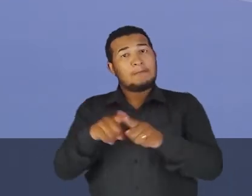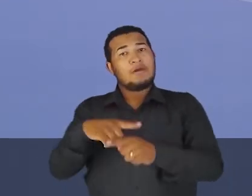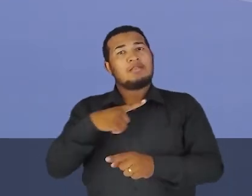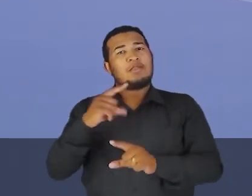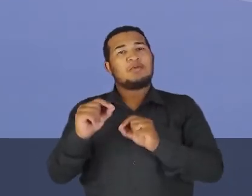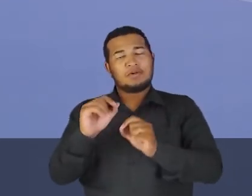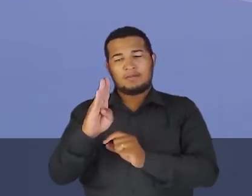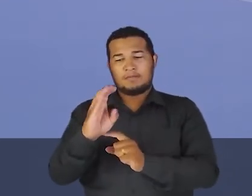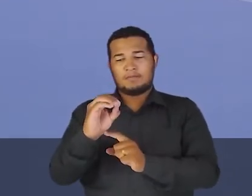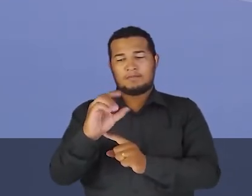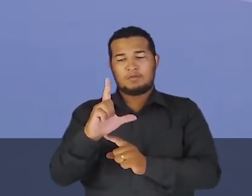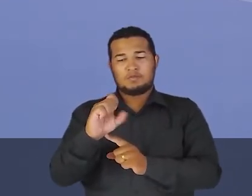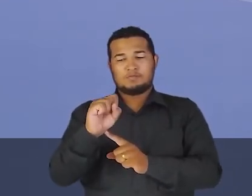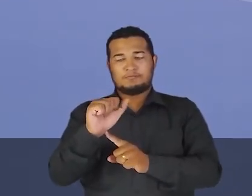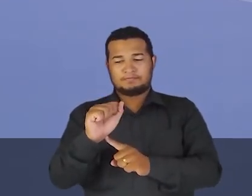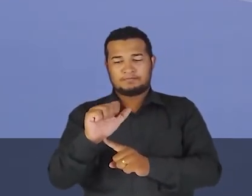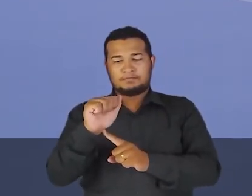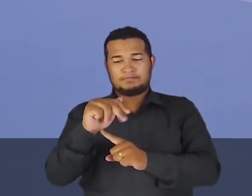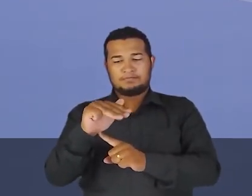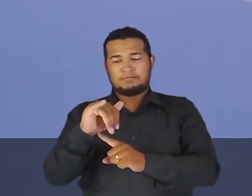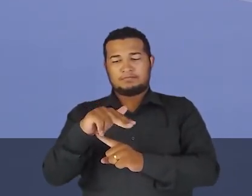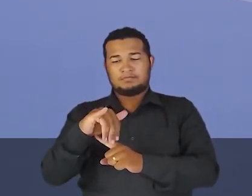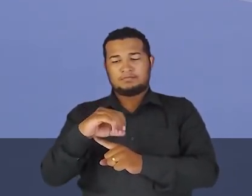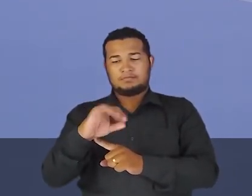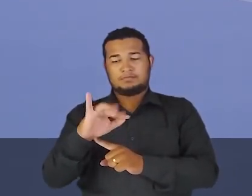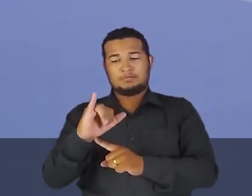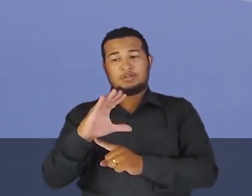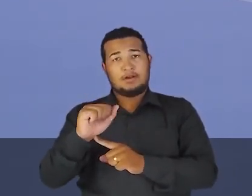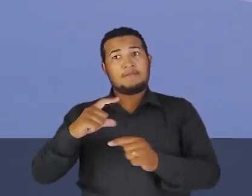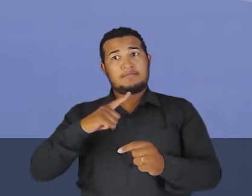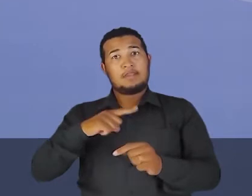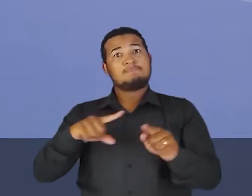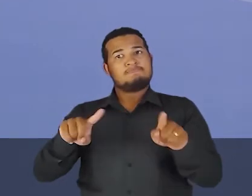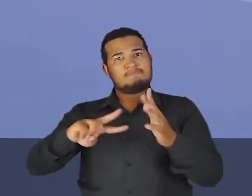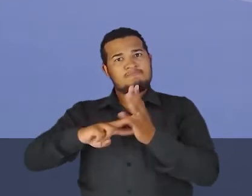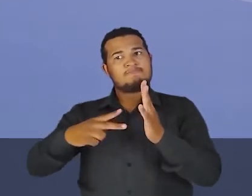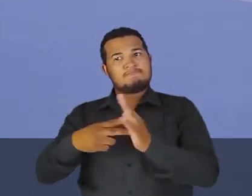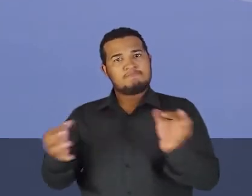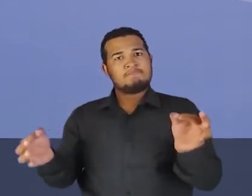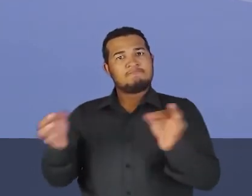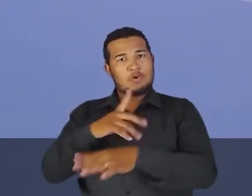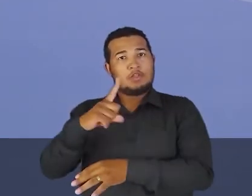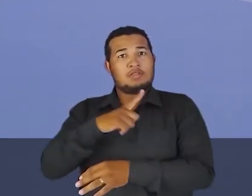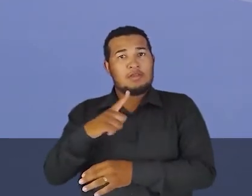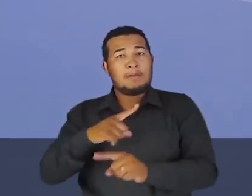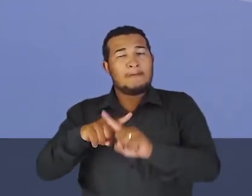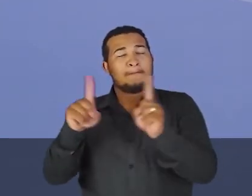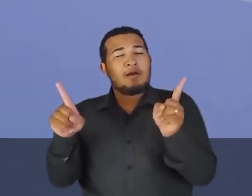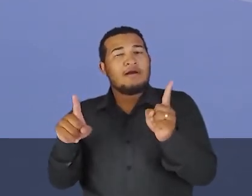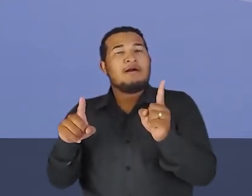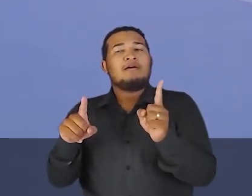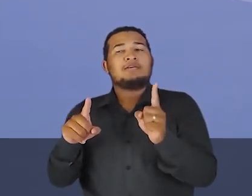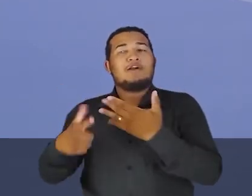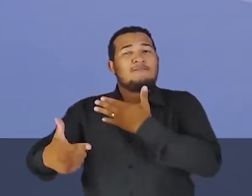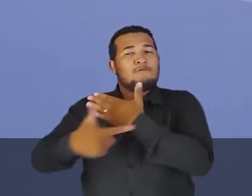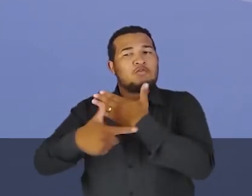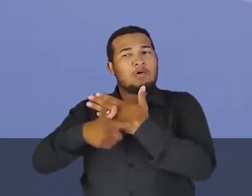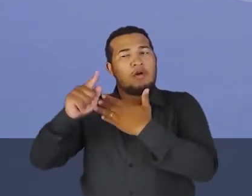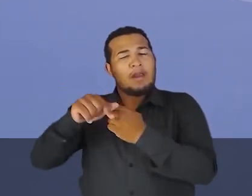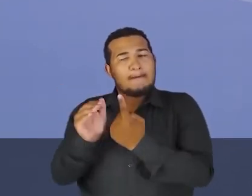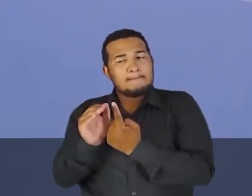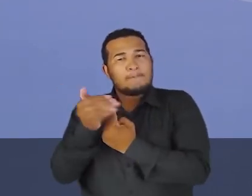bolsa amniótica desenvolvida, bem desenvolvida. Porém, essa bolsa amniótica não tem uma função de proteger